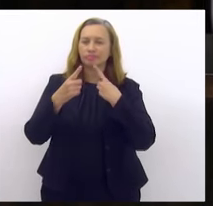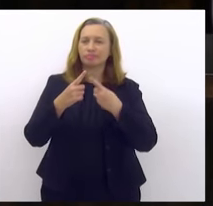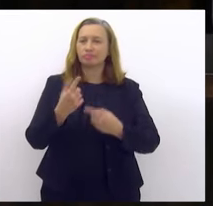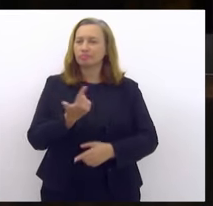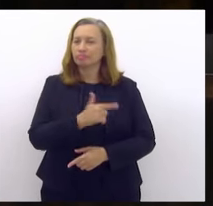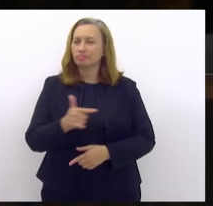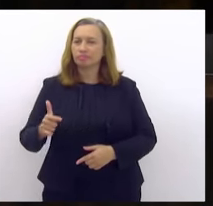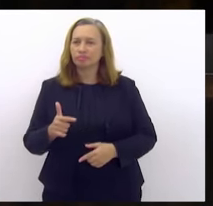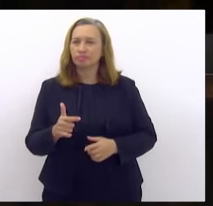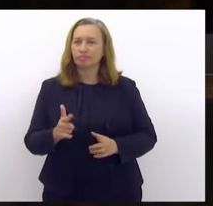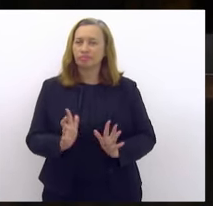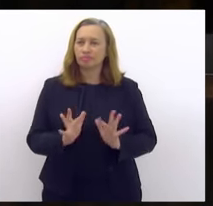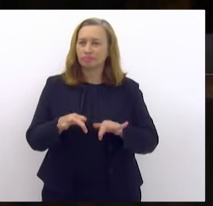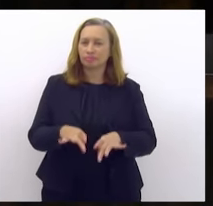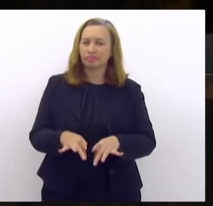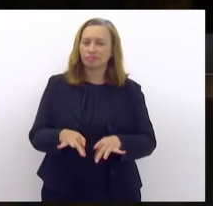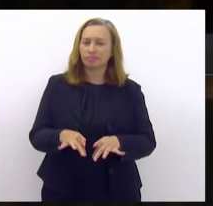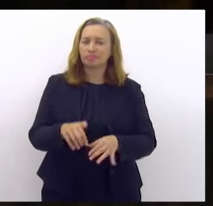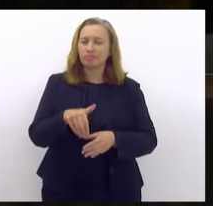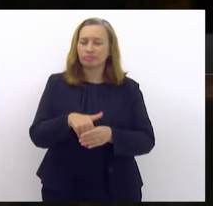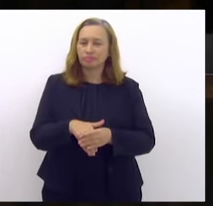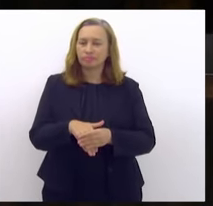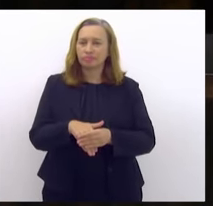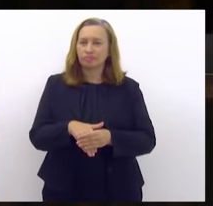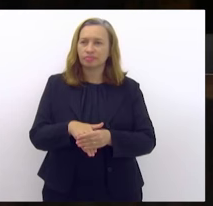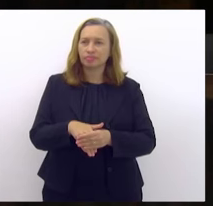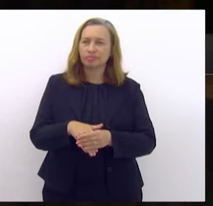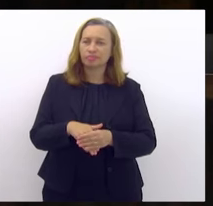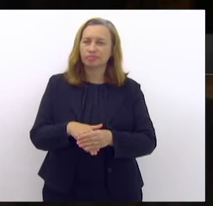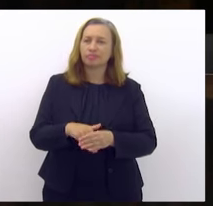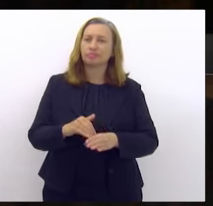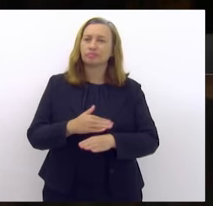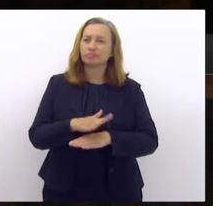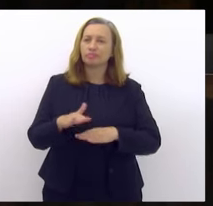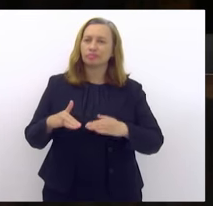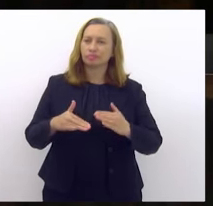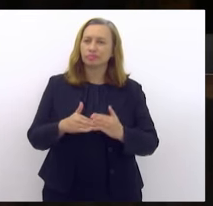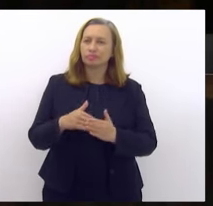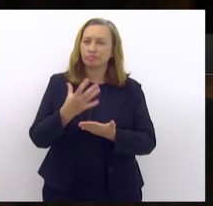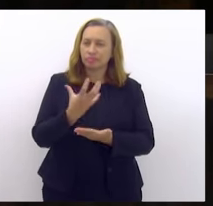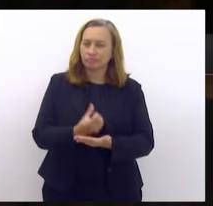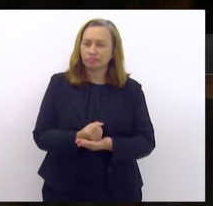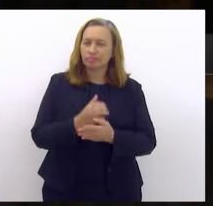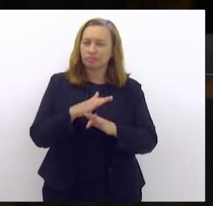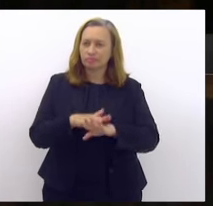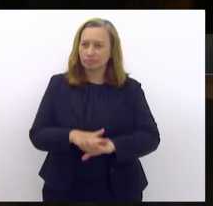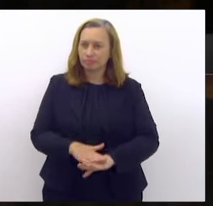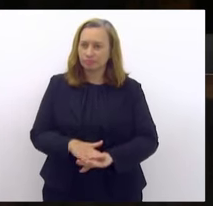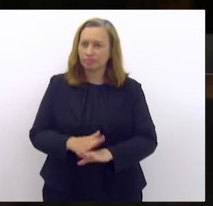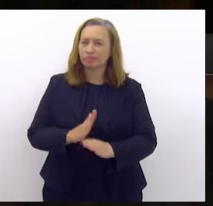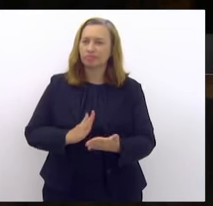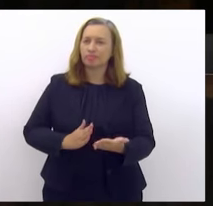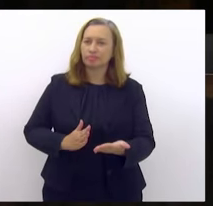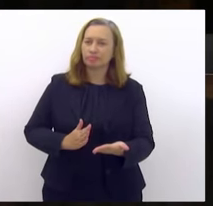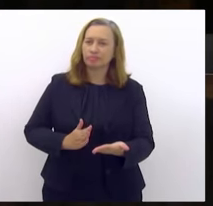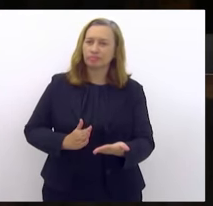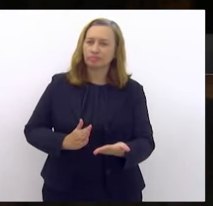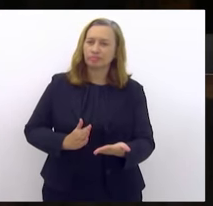havendo mais quem queira discutir, encerrada a discussão, em votação, o senhor fica aprovado, permanece como